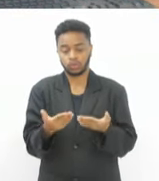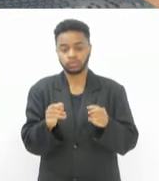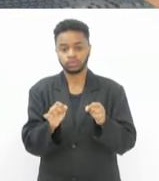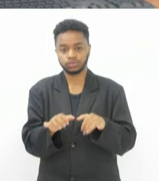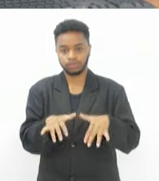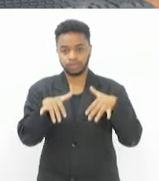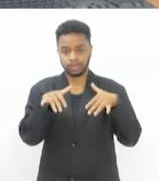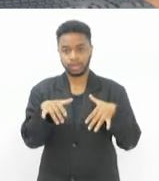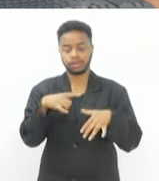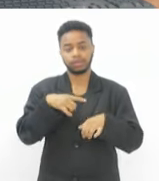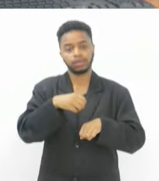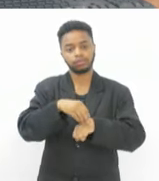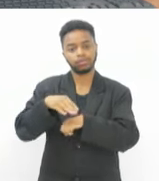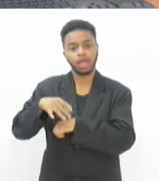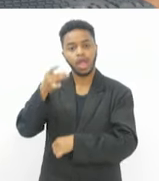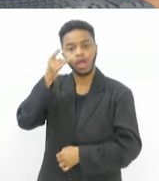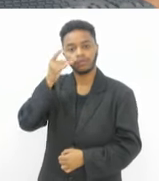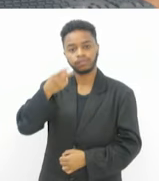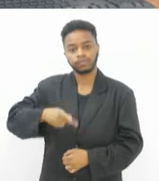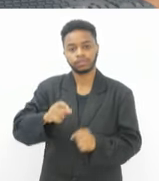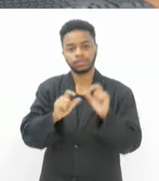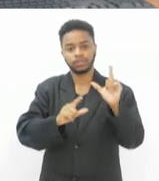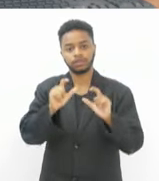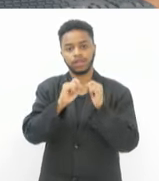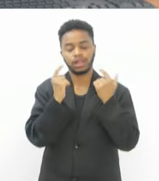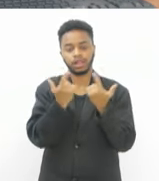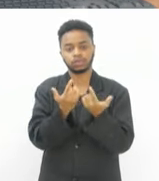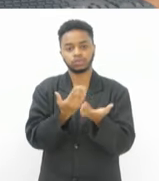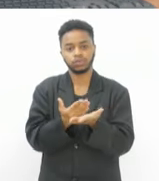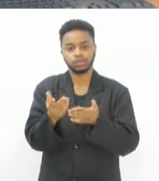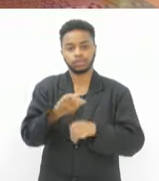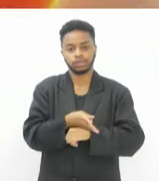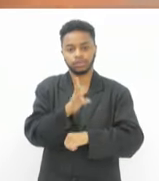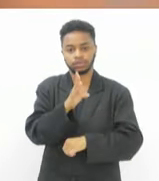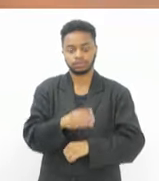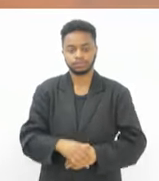plenário, com transmissão ao vivo da TV Alerj a partir das 15h.